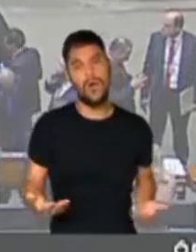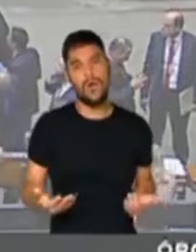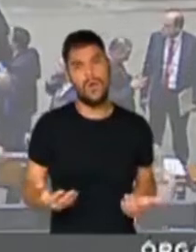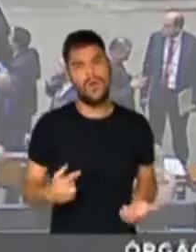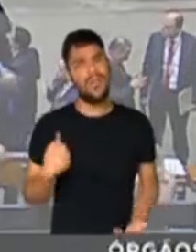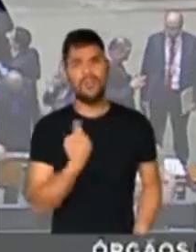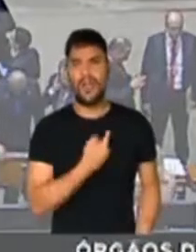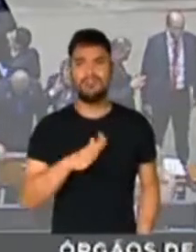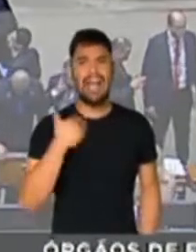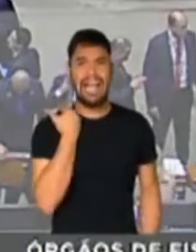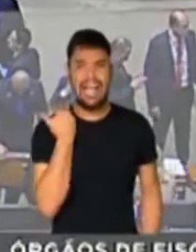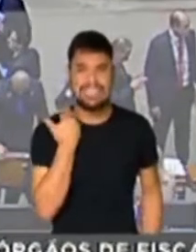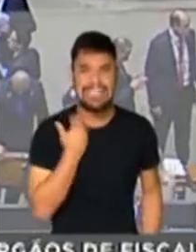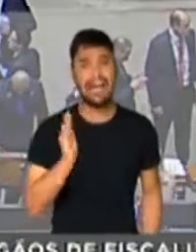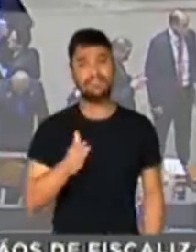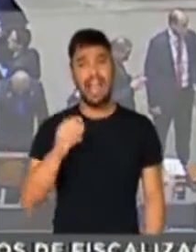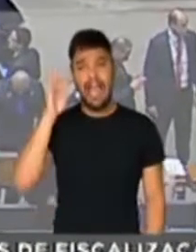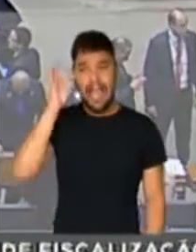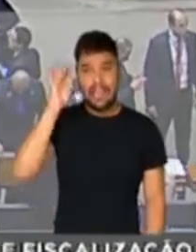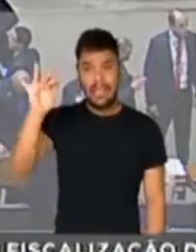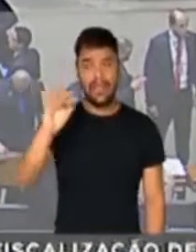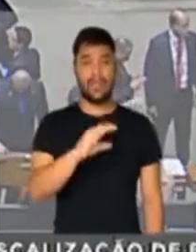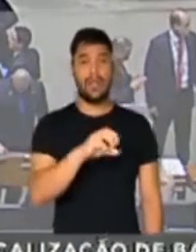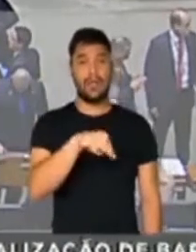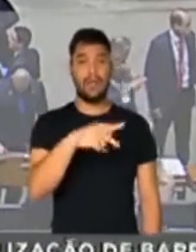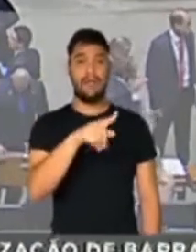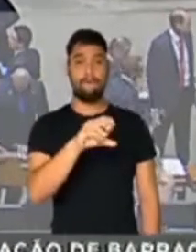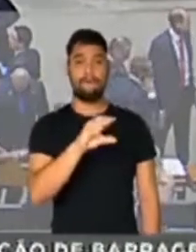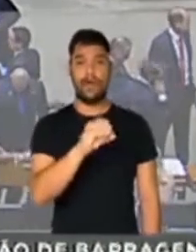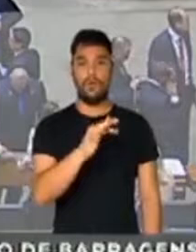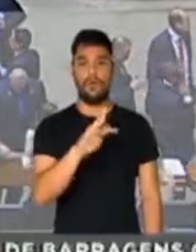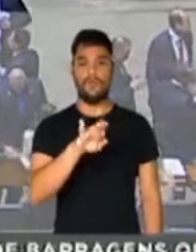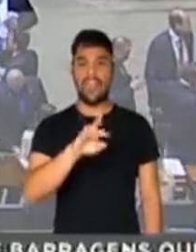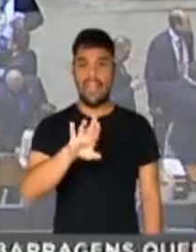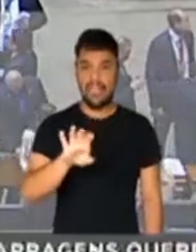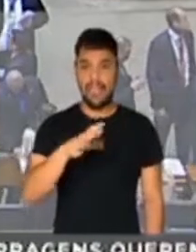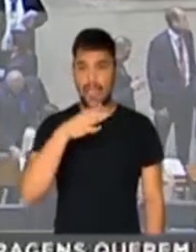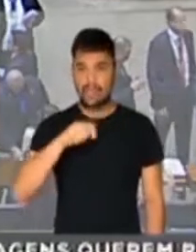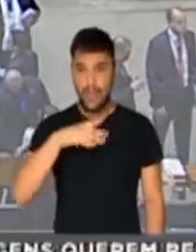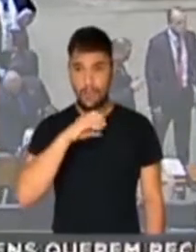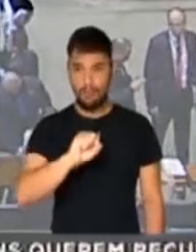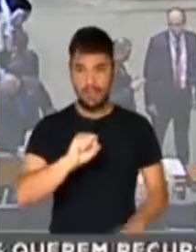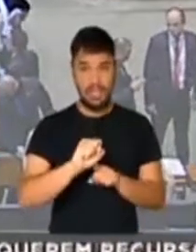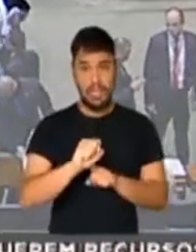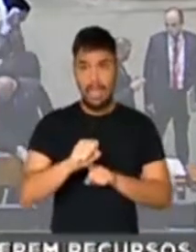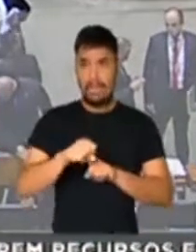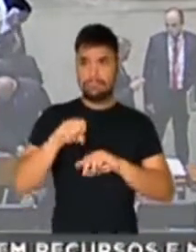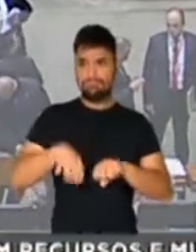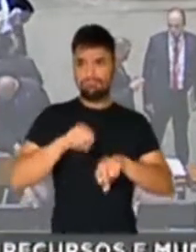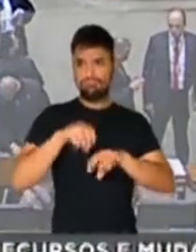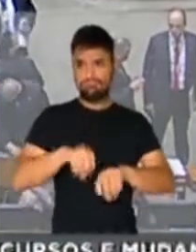mais o método Paulo Freire de ensino, sócio-construtivismo, que está imbecilizando gerações, fazendo